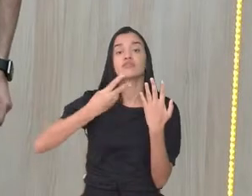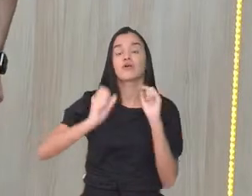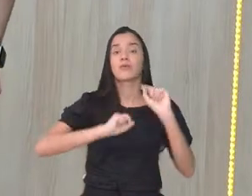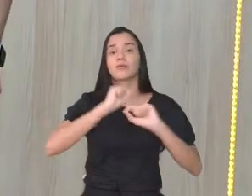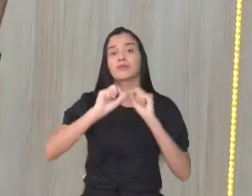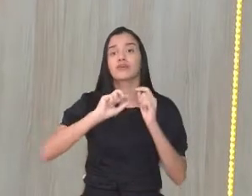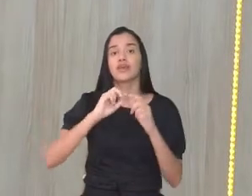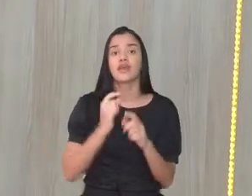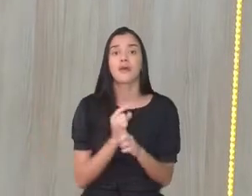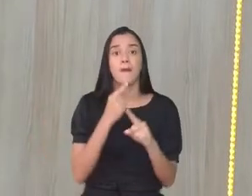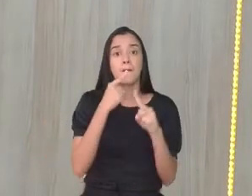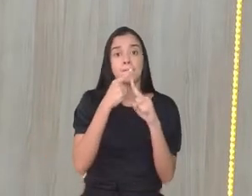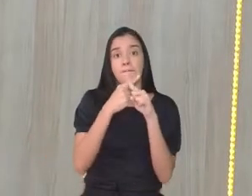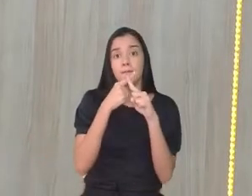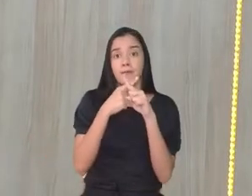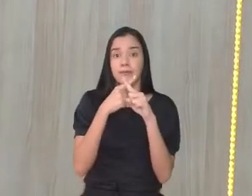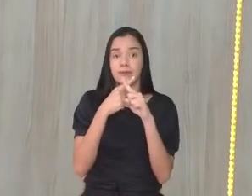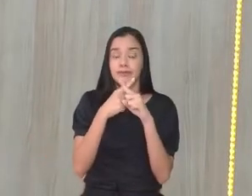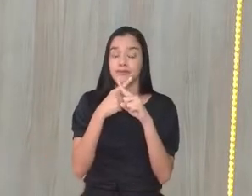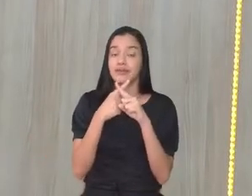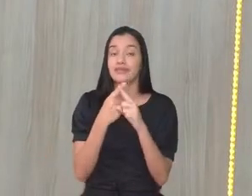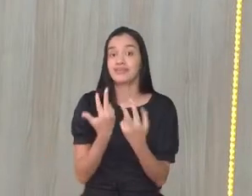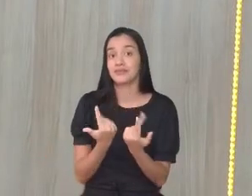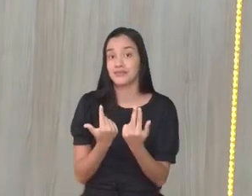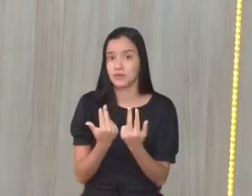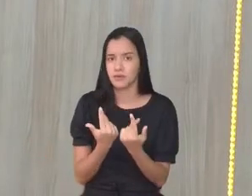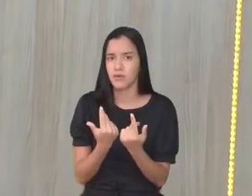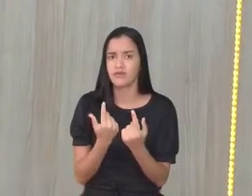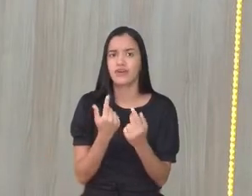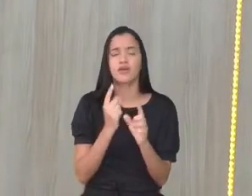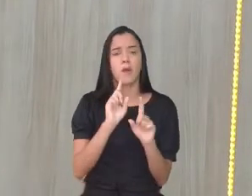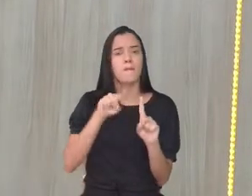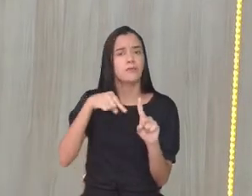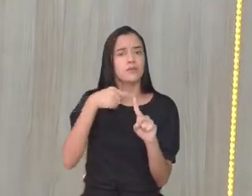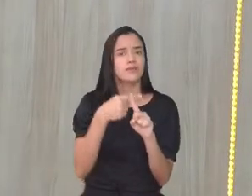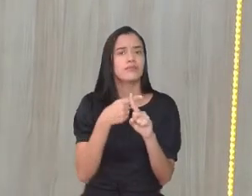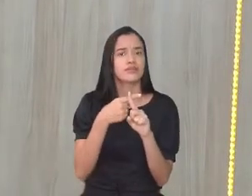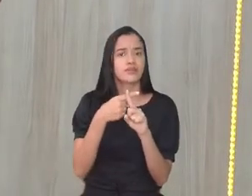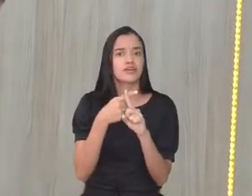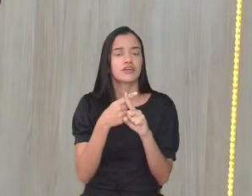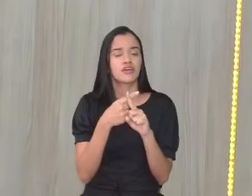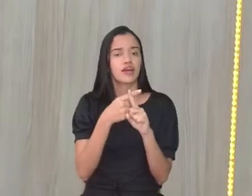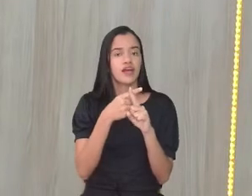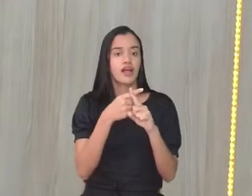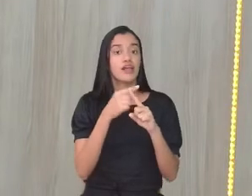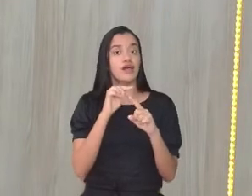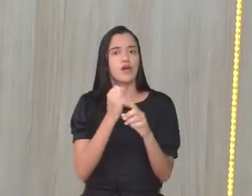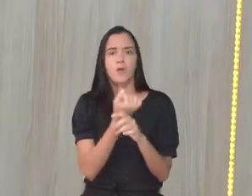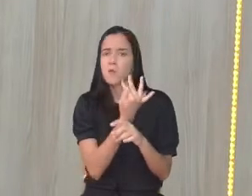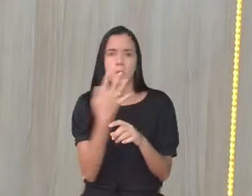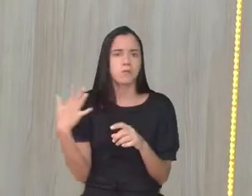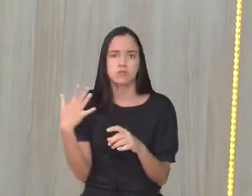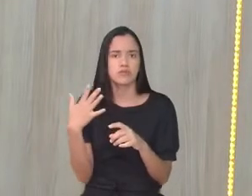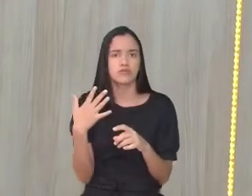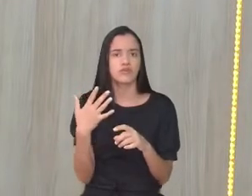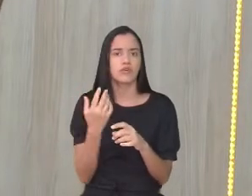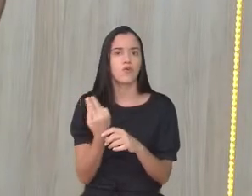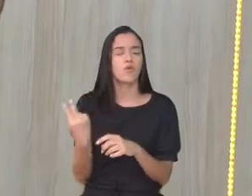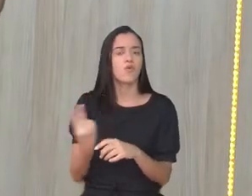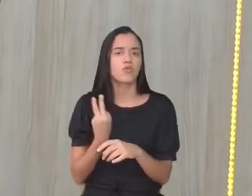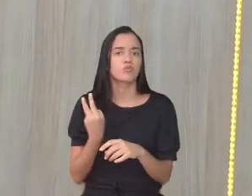multiplicação de termos iguais. A gente vai multiplicar o valor que está na base quantas vezes for o valor que está